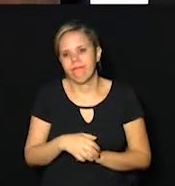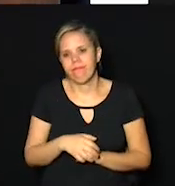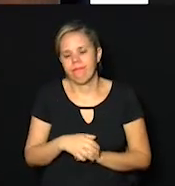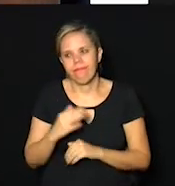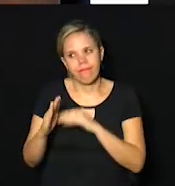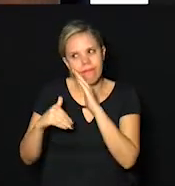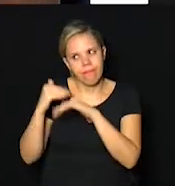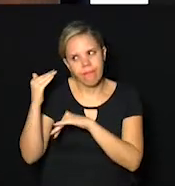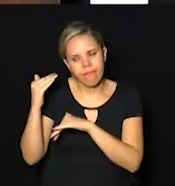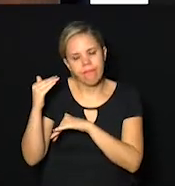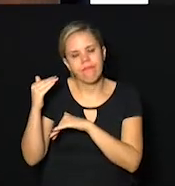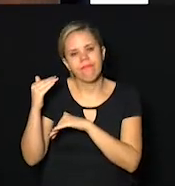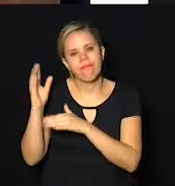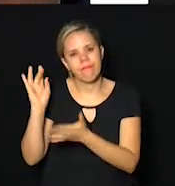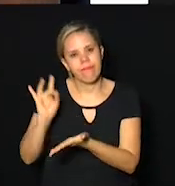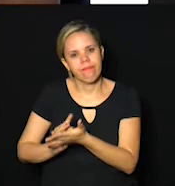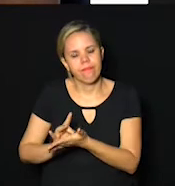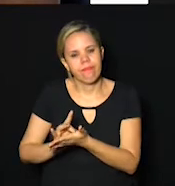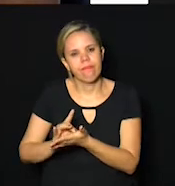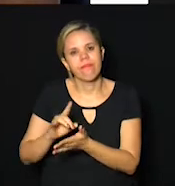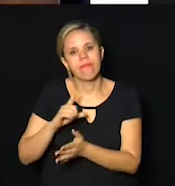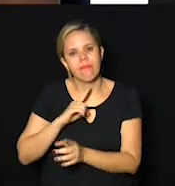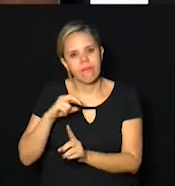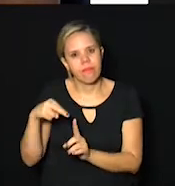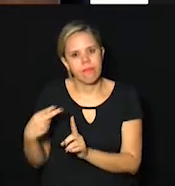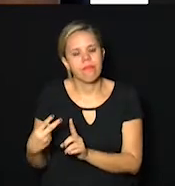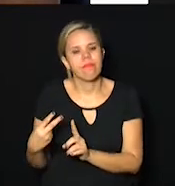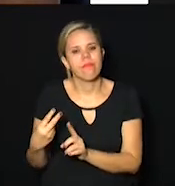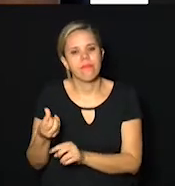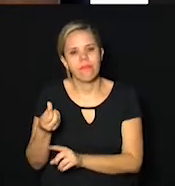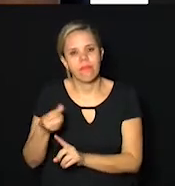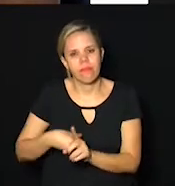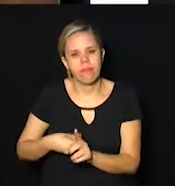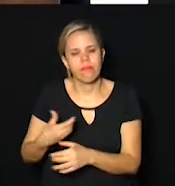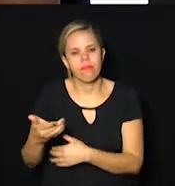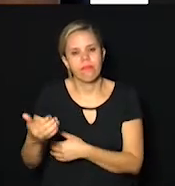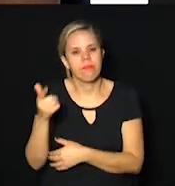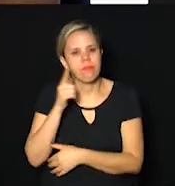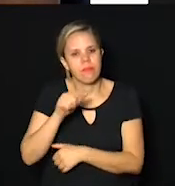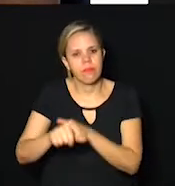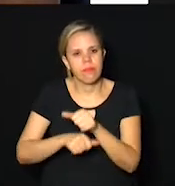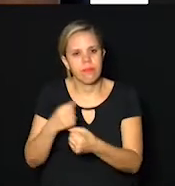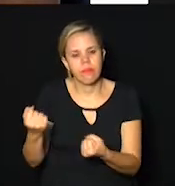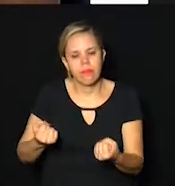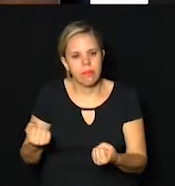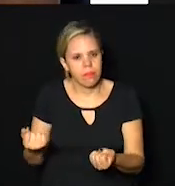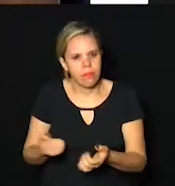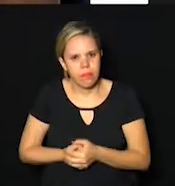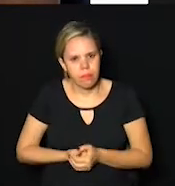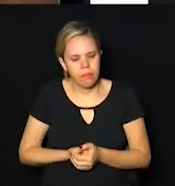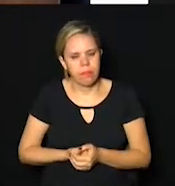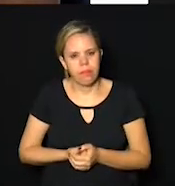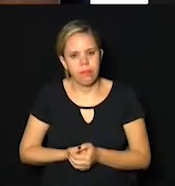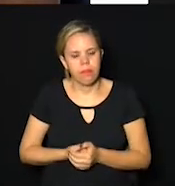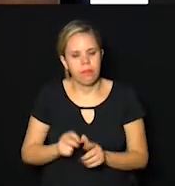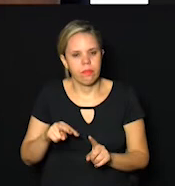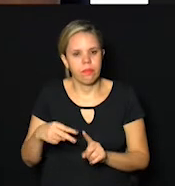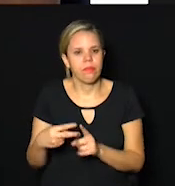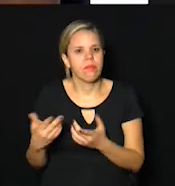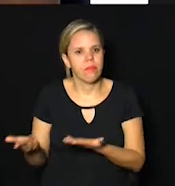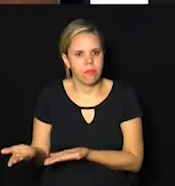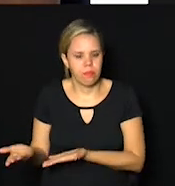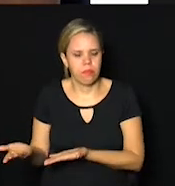desenvolver como algo real. Eu tenho a expectativa de daqui a 6 meses conseguir trocar de carro, sei lá. Isso é uma expectativa,